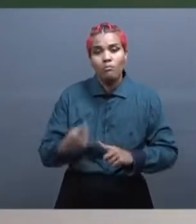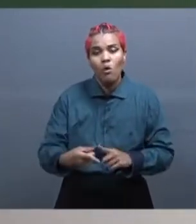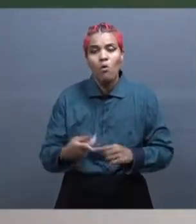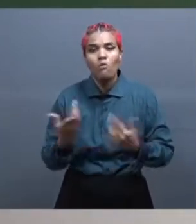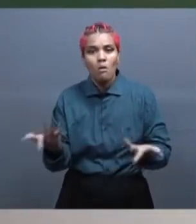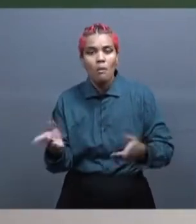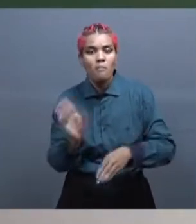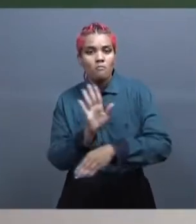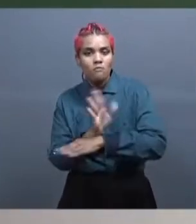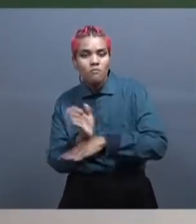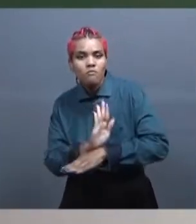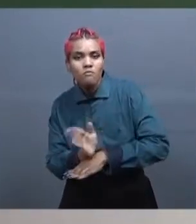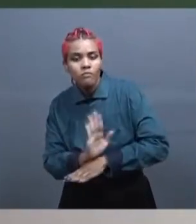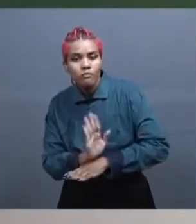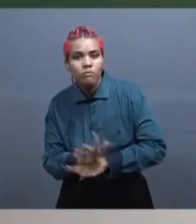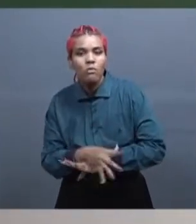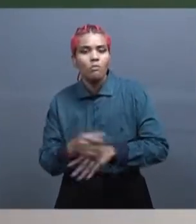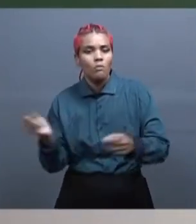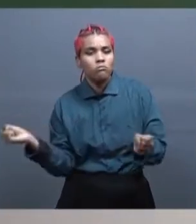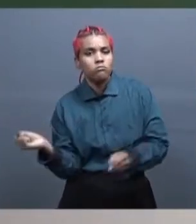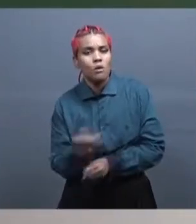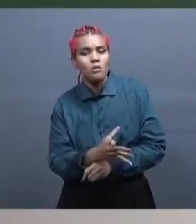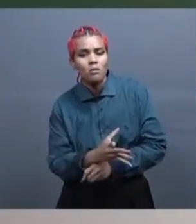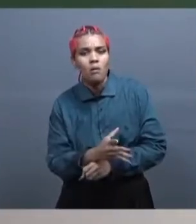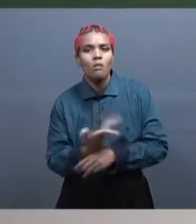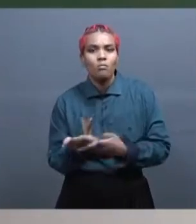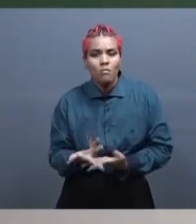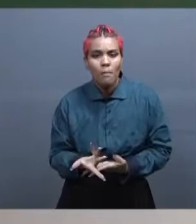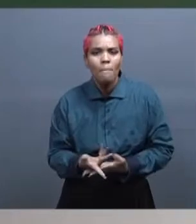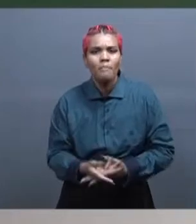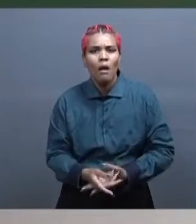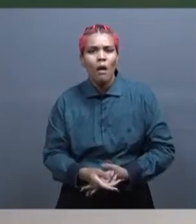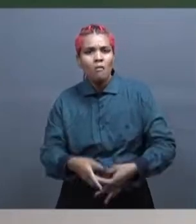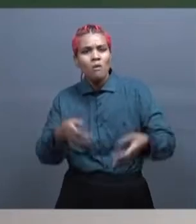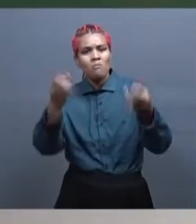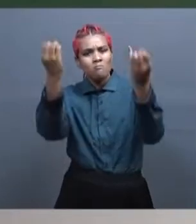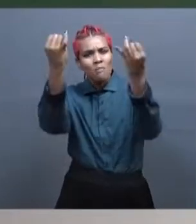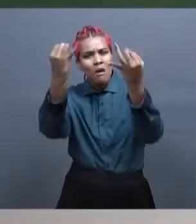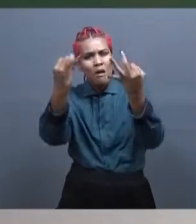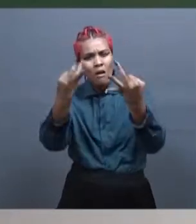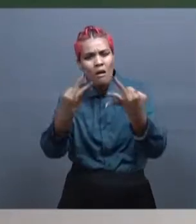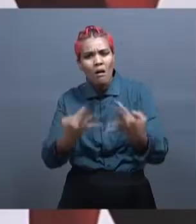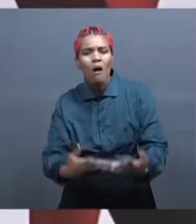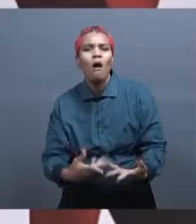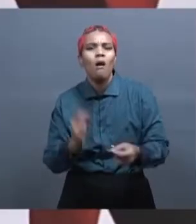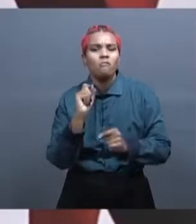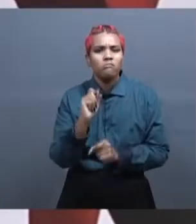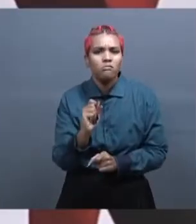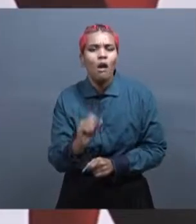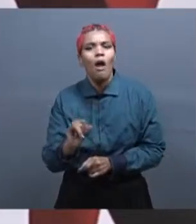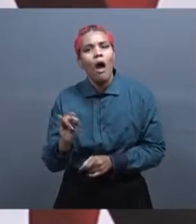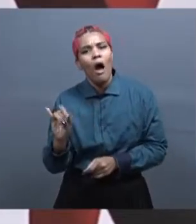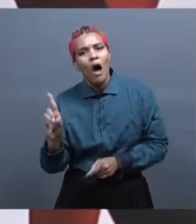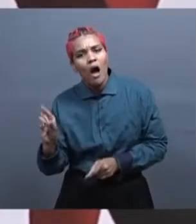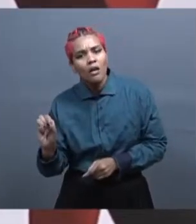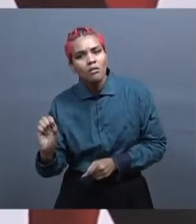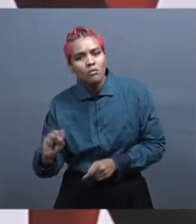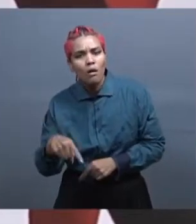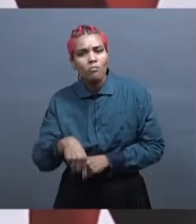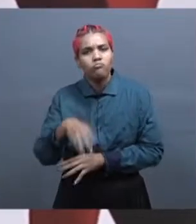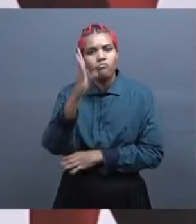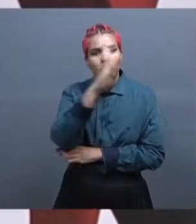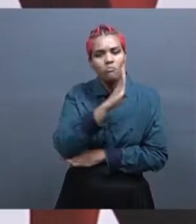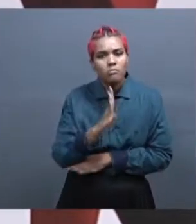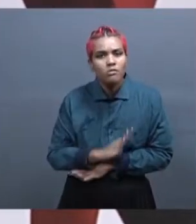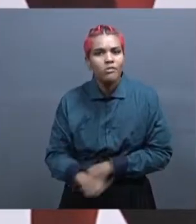lançamento desse documentário sobre toda a história do hiv e da aids no brasil é muito bacana